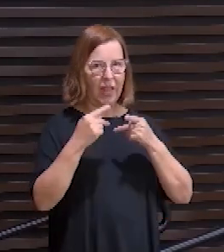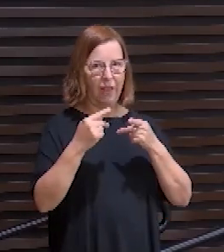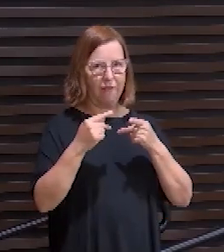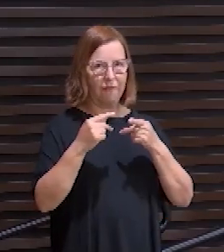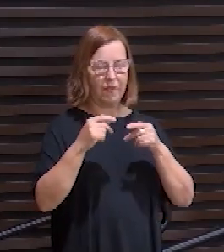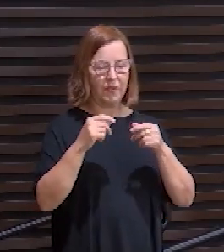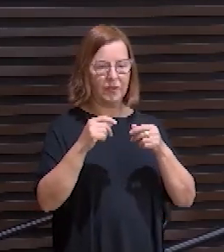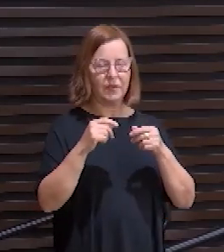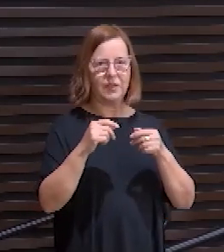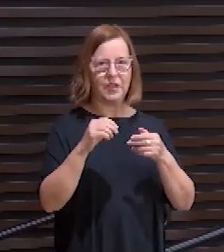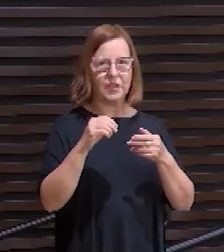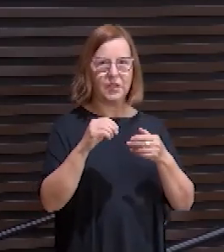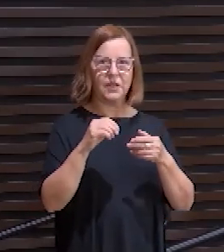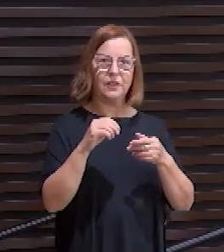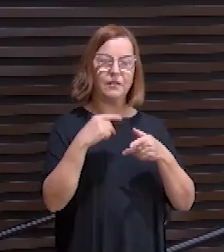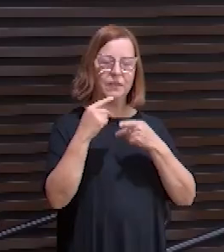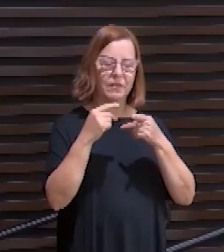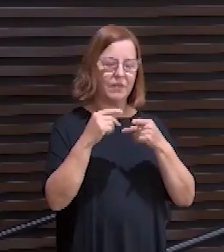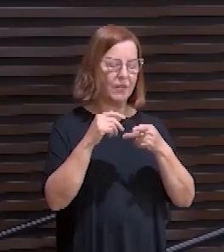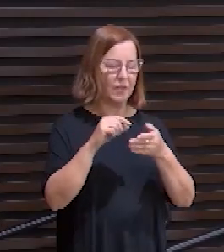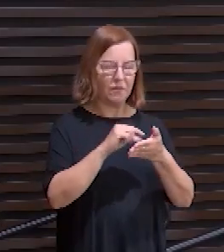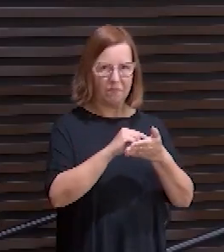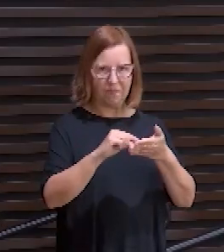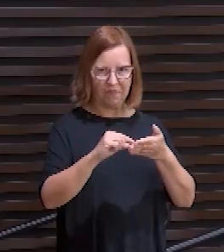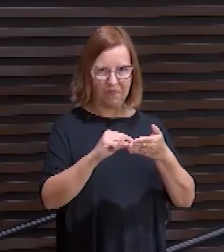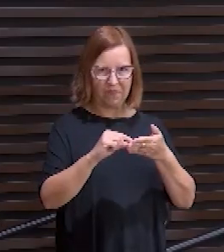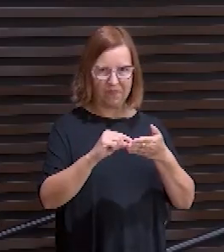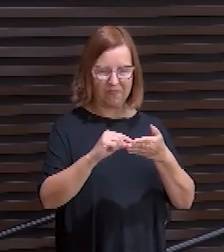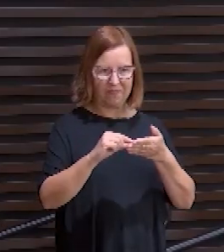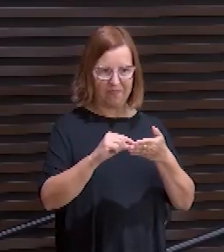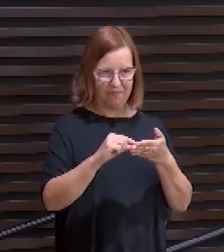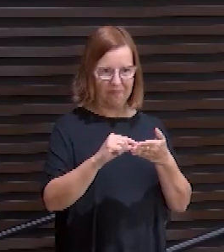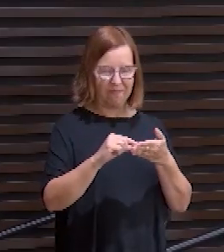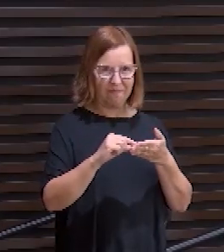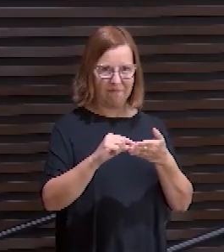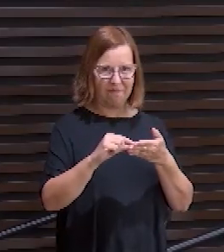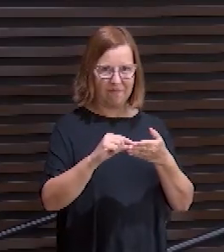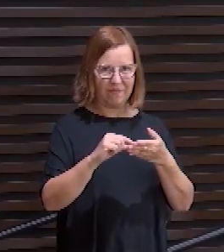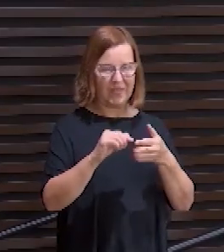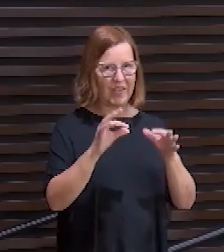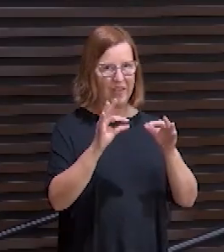próximo como a ti mesmo. Não há outro mandamento maior do que este.